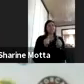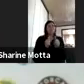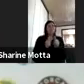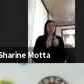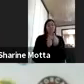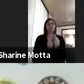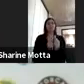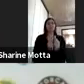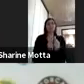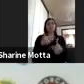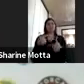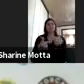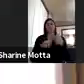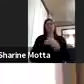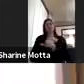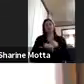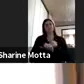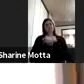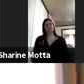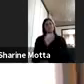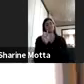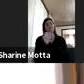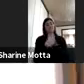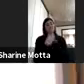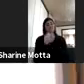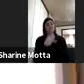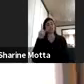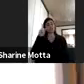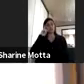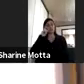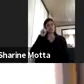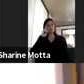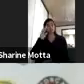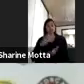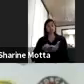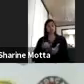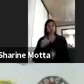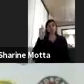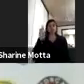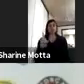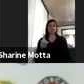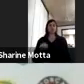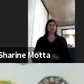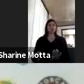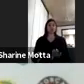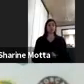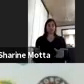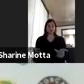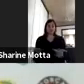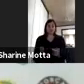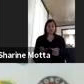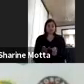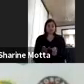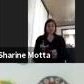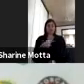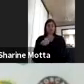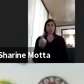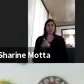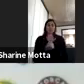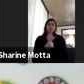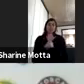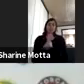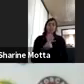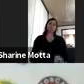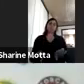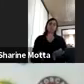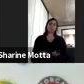trabalho análogo à escravidão. Cada dia tira um direito da gente, cada dia diminui o que nós temos direito, o que foi